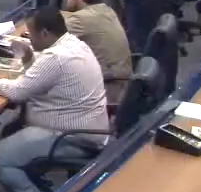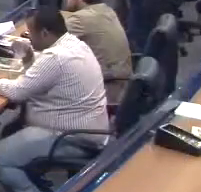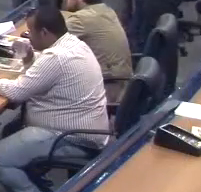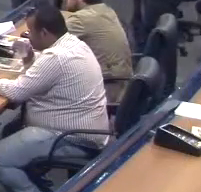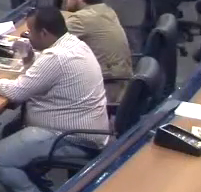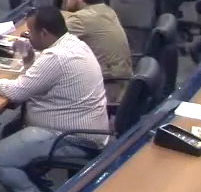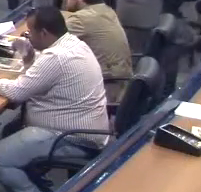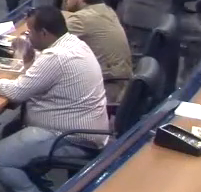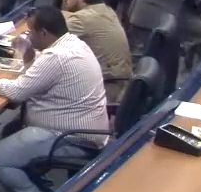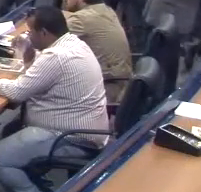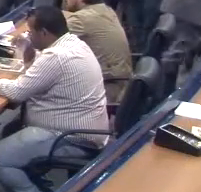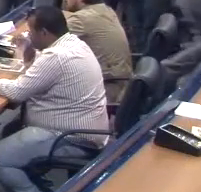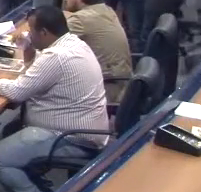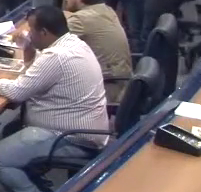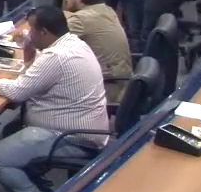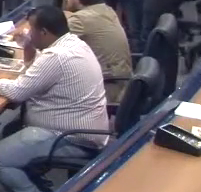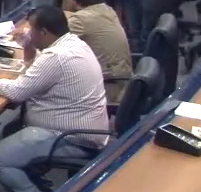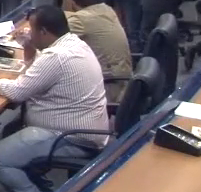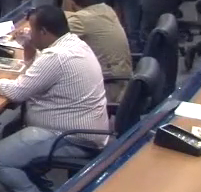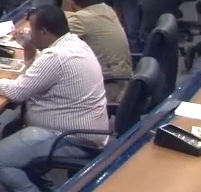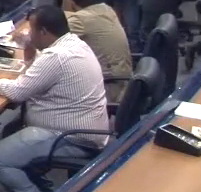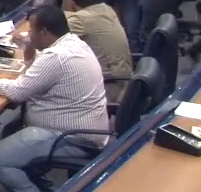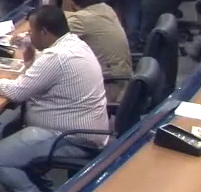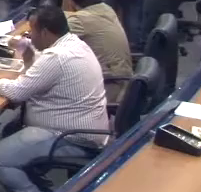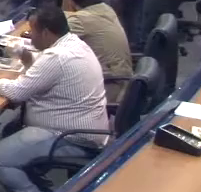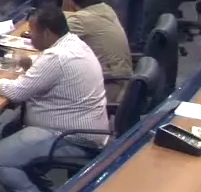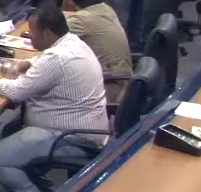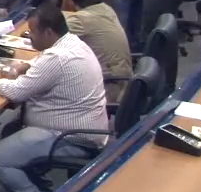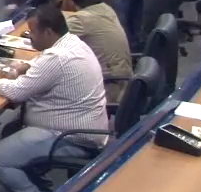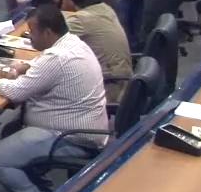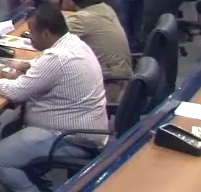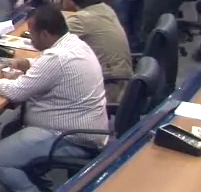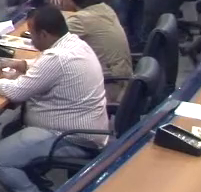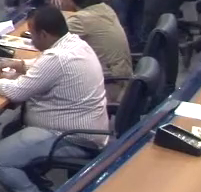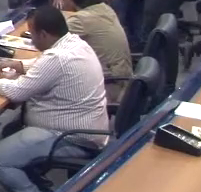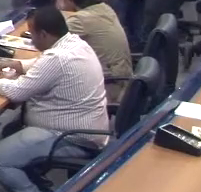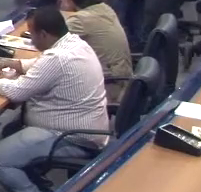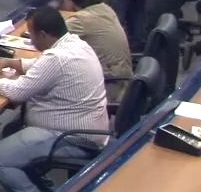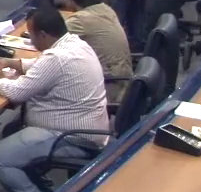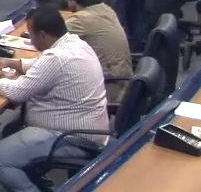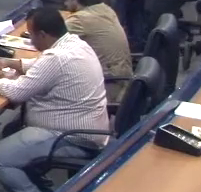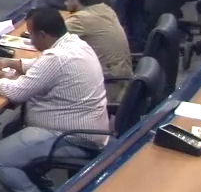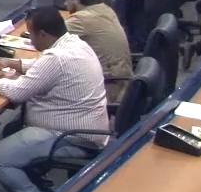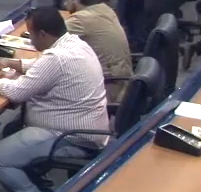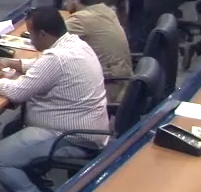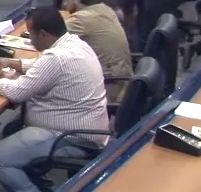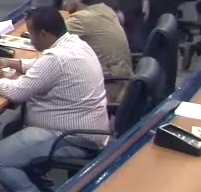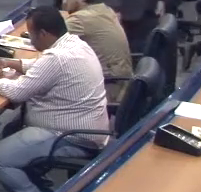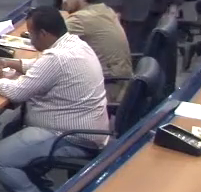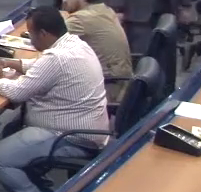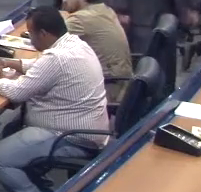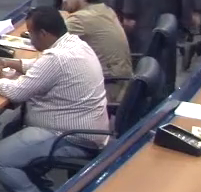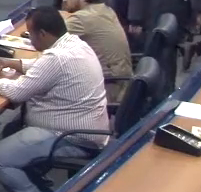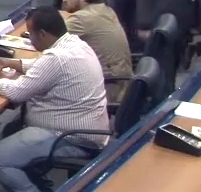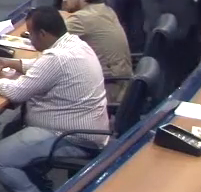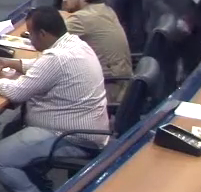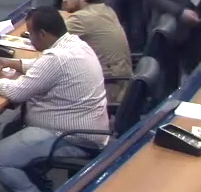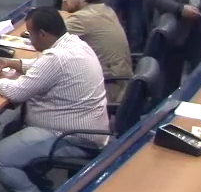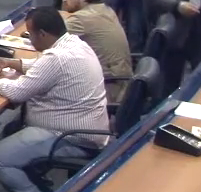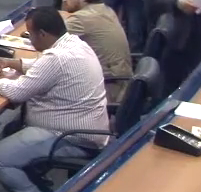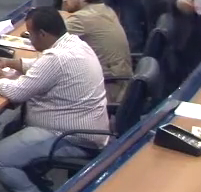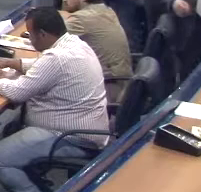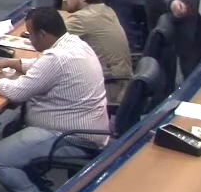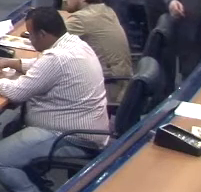Pela ordem, senhor presidente. Com a palavra, vereador Rogério Santos. Pelo artigo 151. Pelo artigo 151,